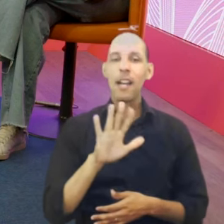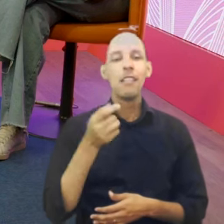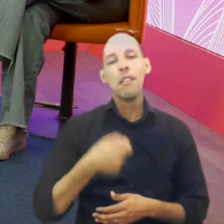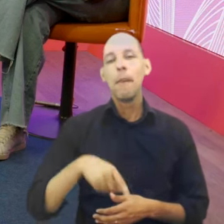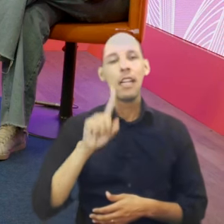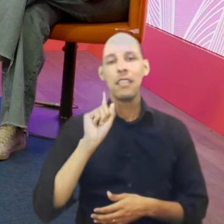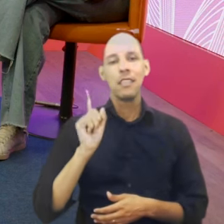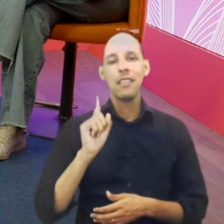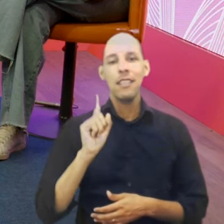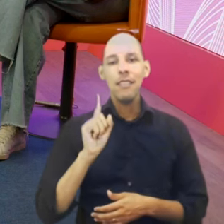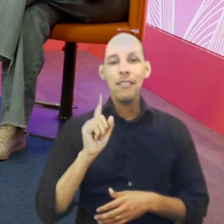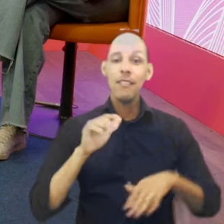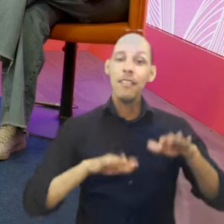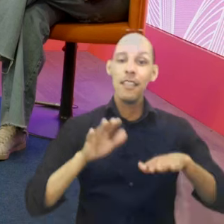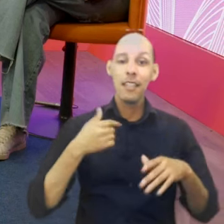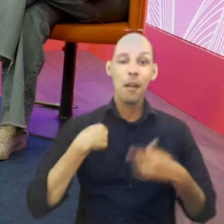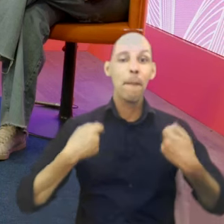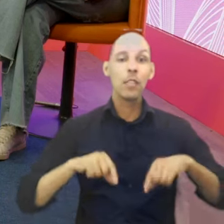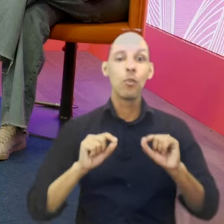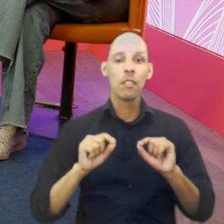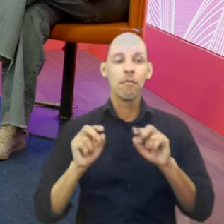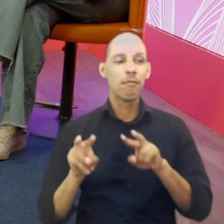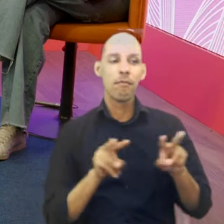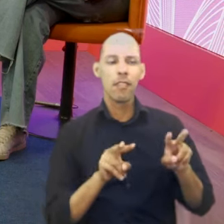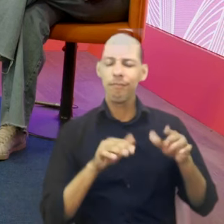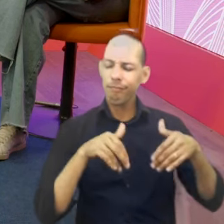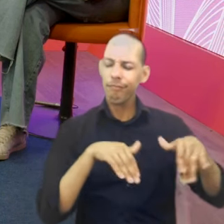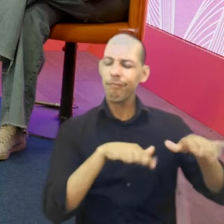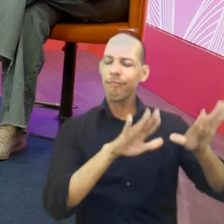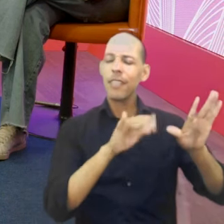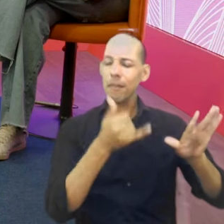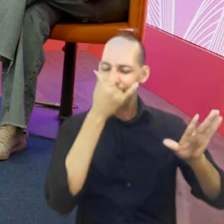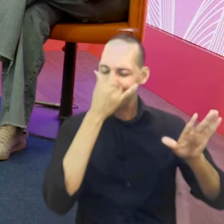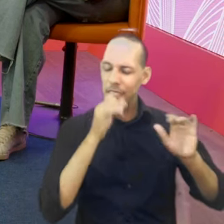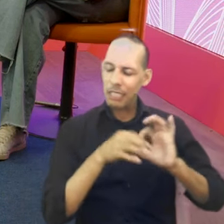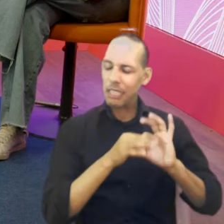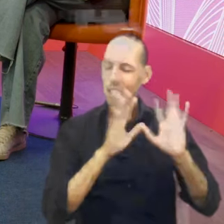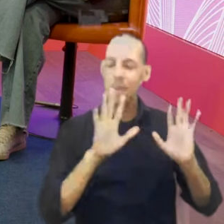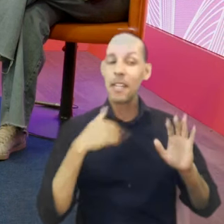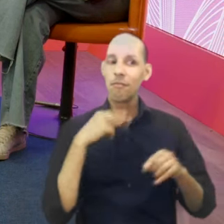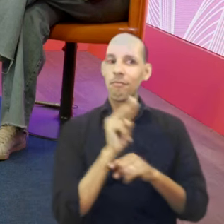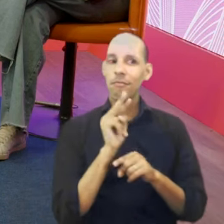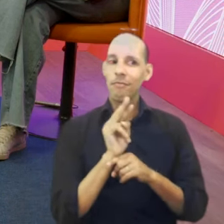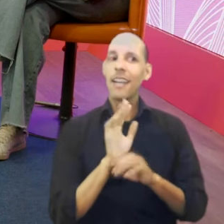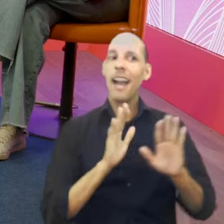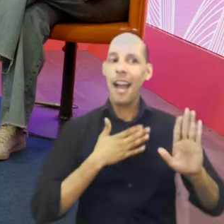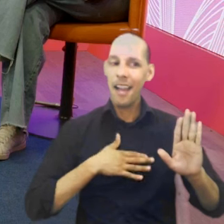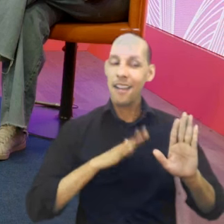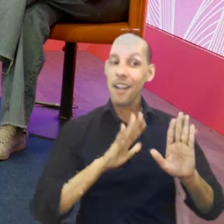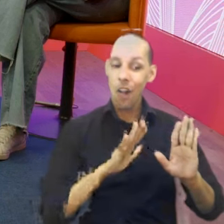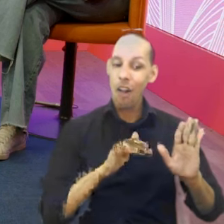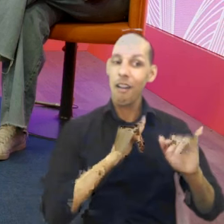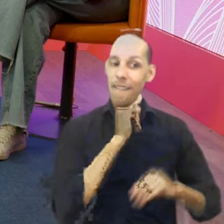viver também, sabe? Então tem horas que eu preciso olhar assim e falar assim, deixa viver, deixa dar ruim, mas aí eu fico ali em cima, né? Deixa dar ruim, mas eu